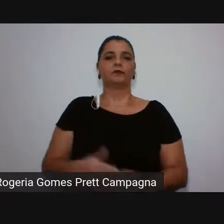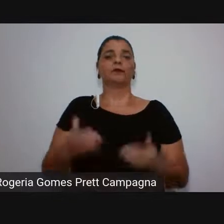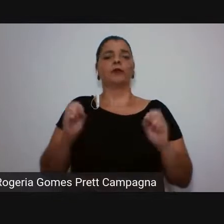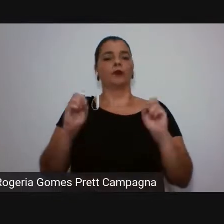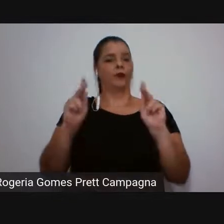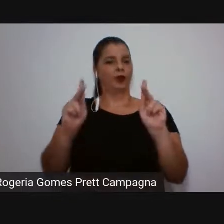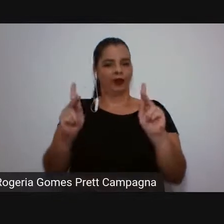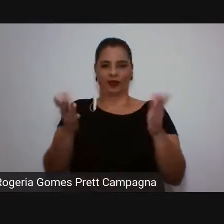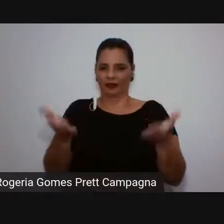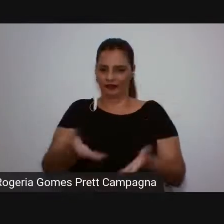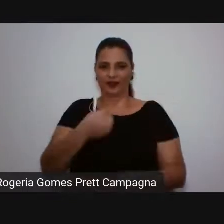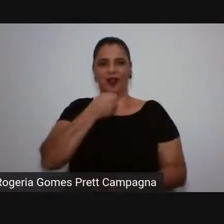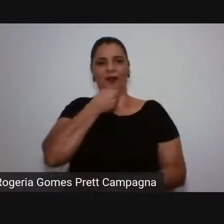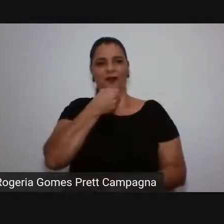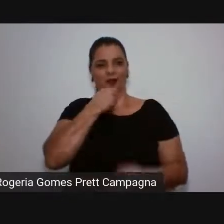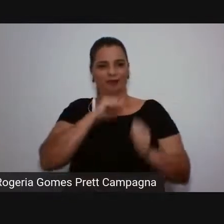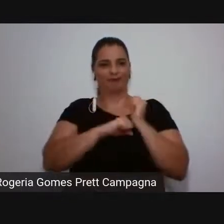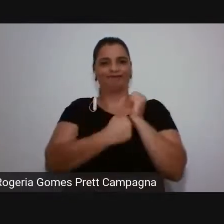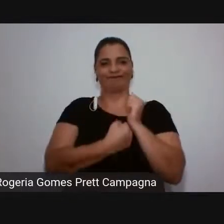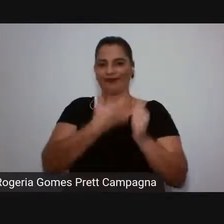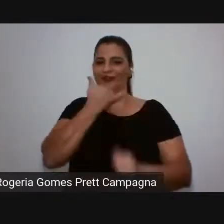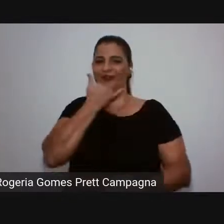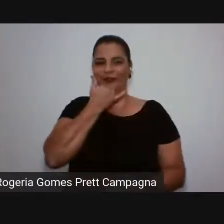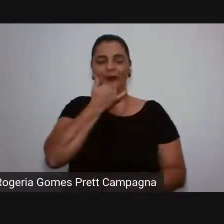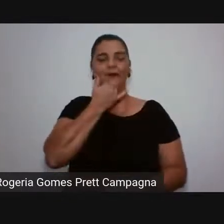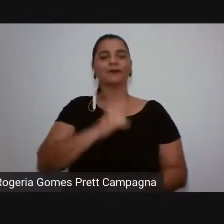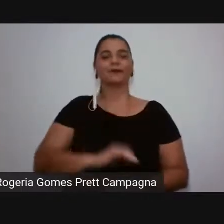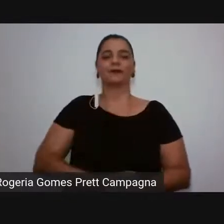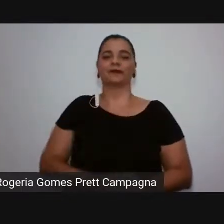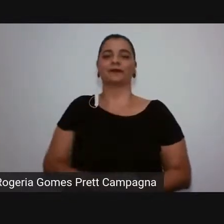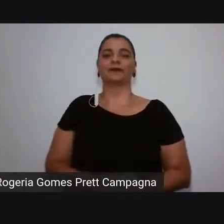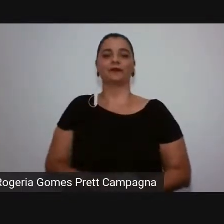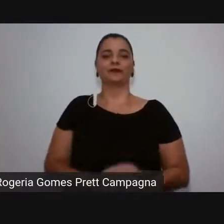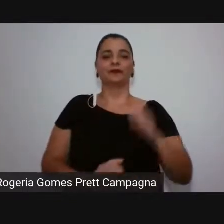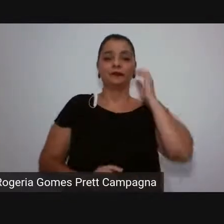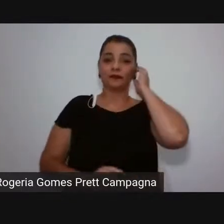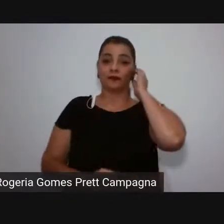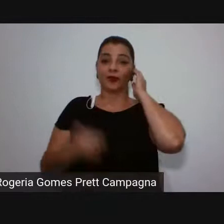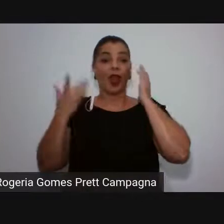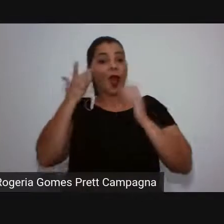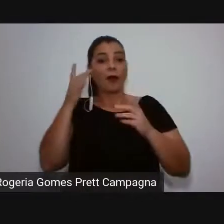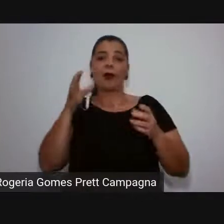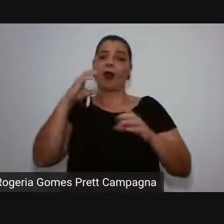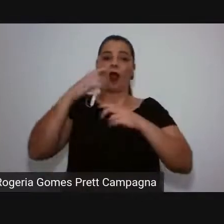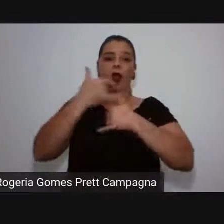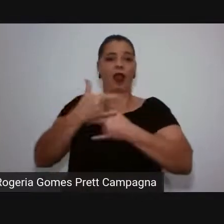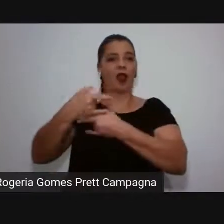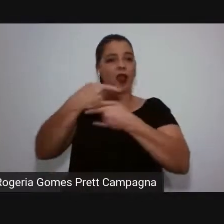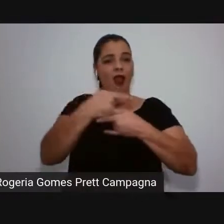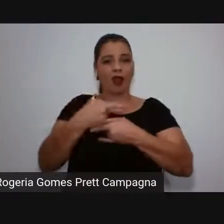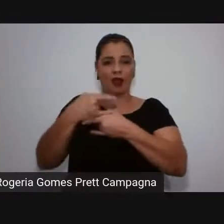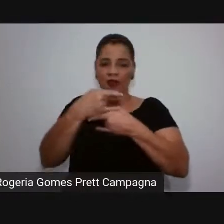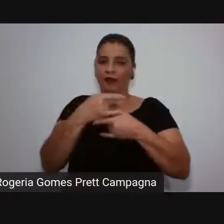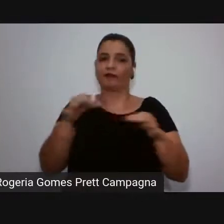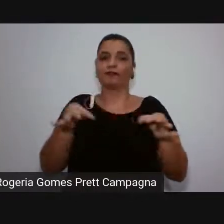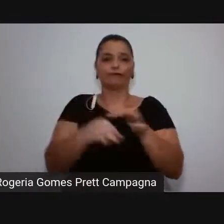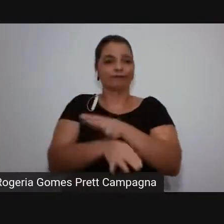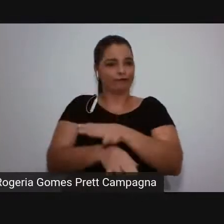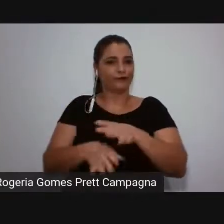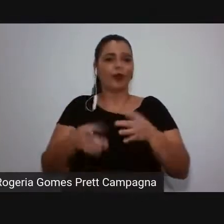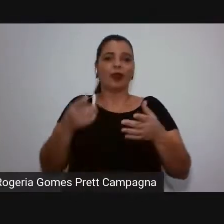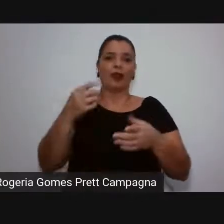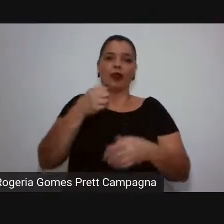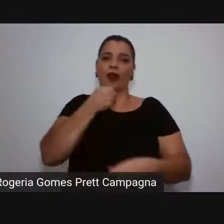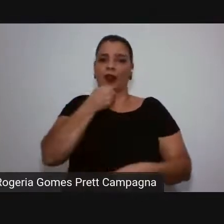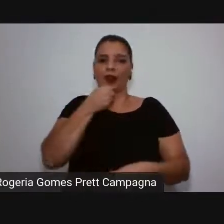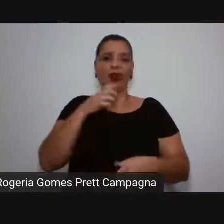Desculpe, pessoal, meu microfone estava desligado. Acho melhor a gente encerrar a nossa live, como eu estava dizendo aqui, enquanto o microfone estava desligado. Todo